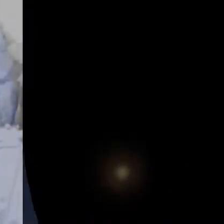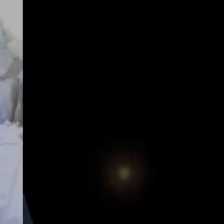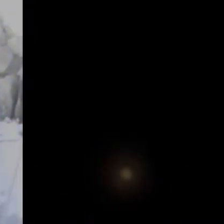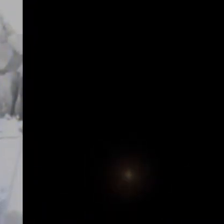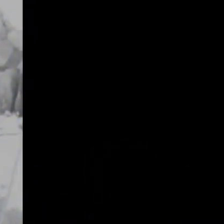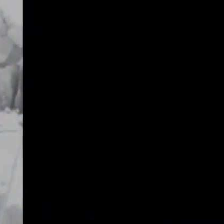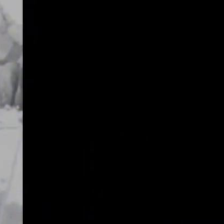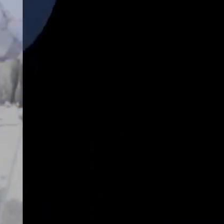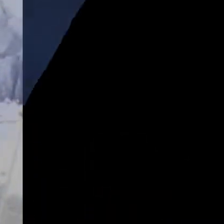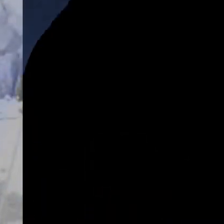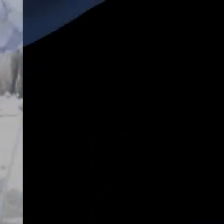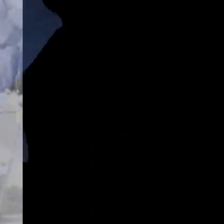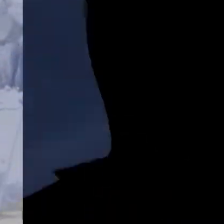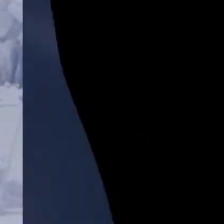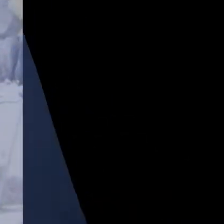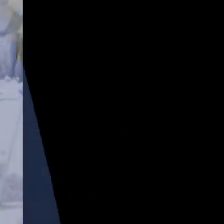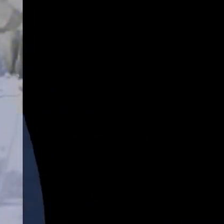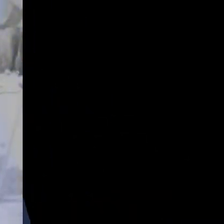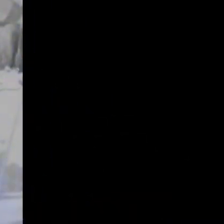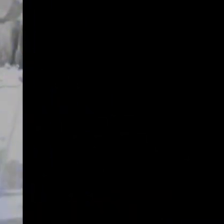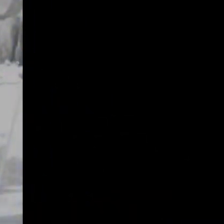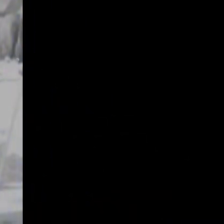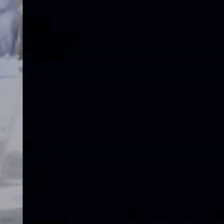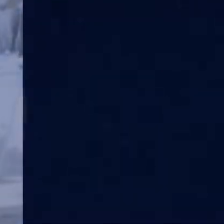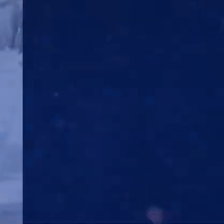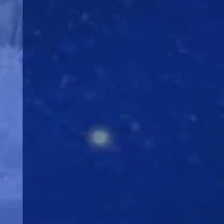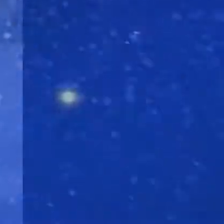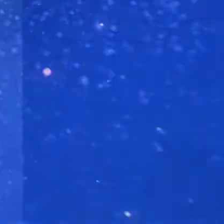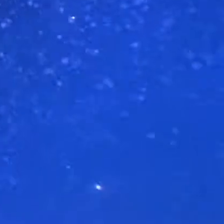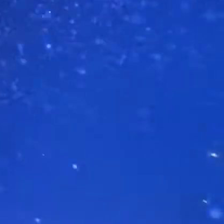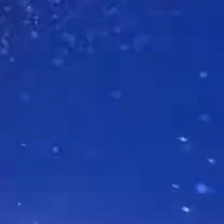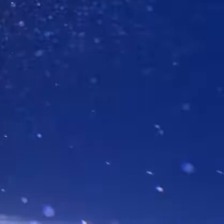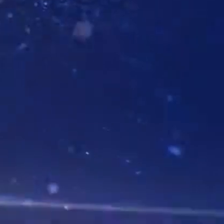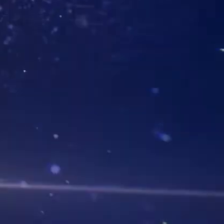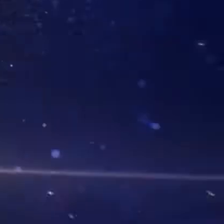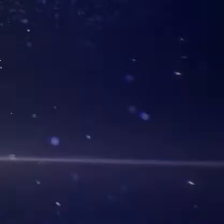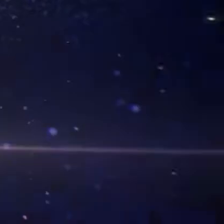da agricultura familiar de forma regionalizada.